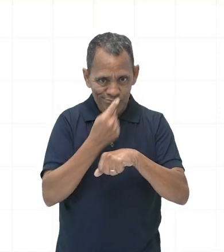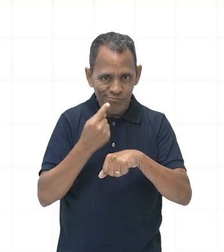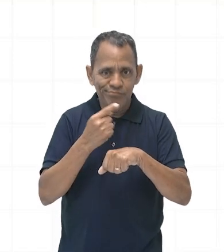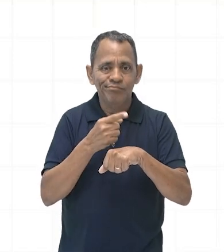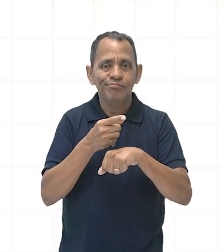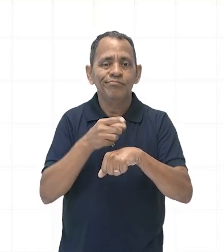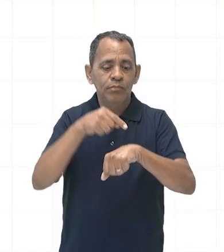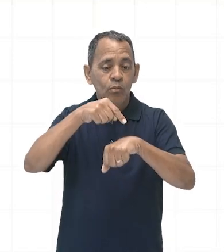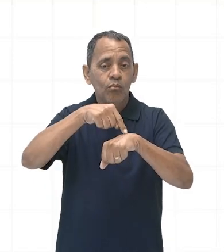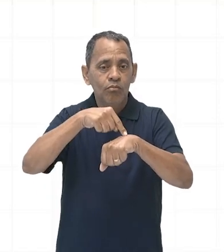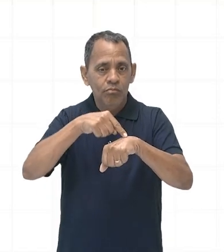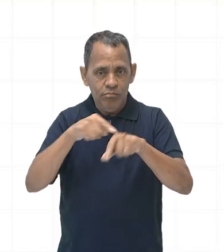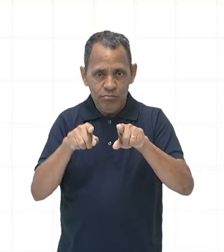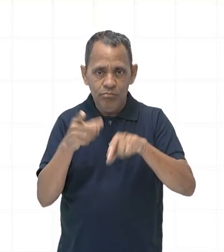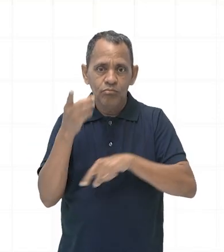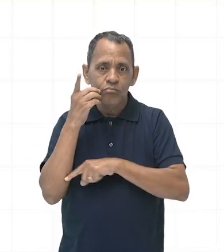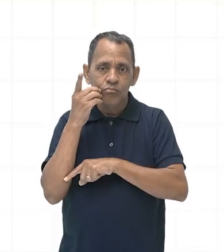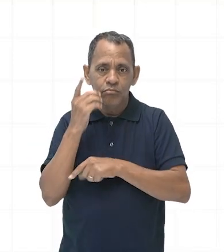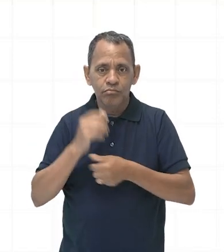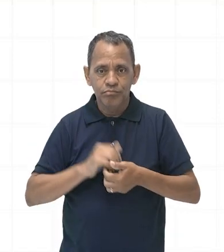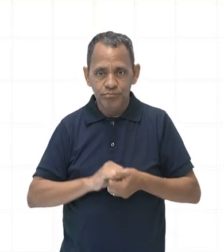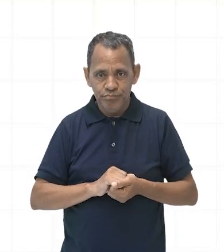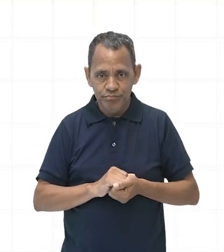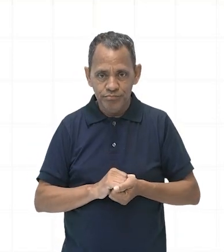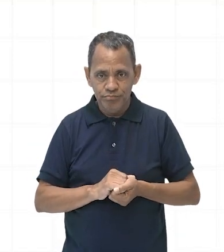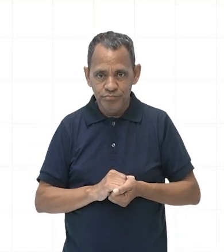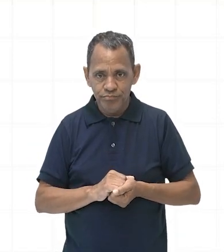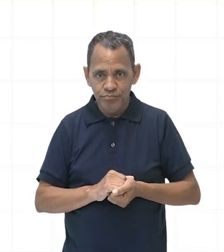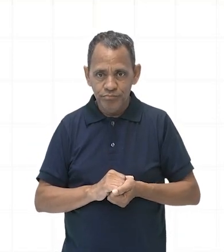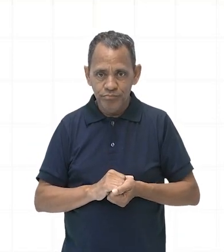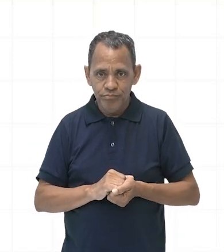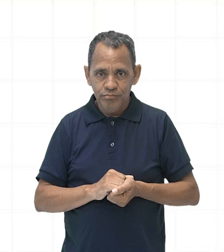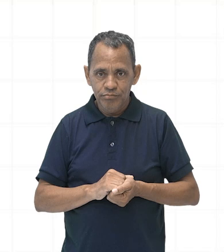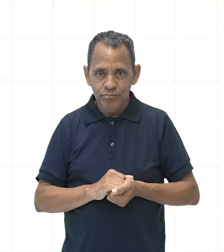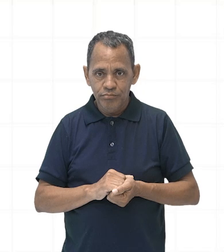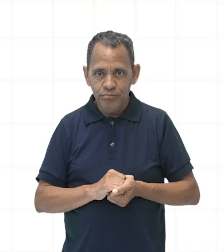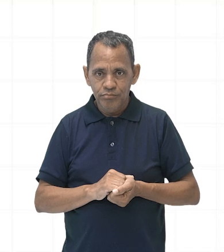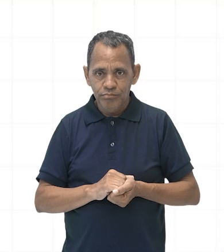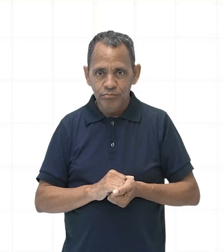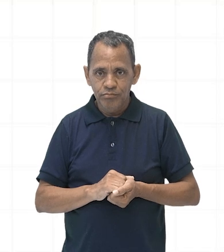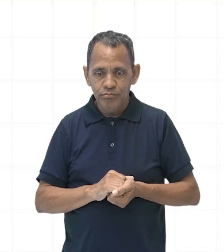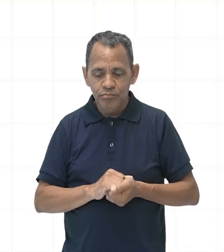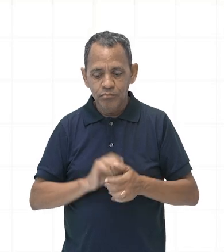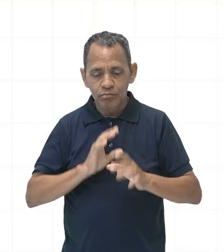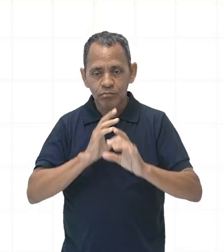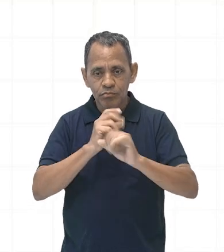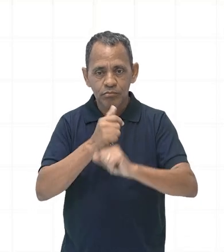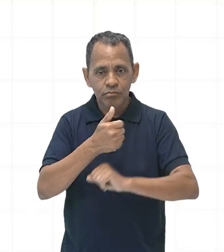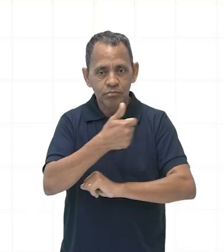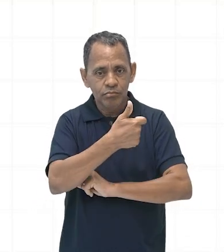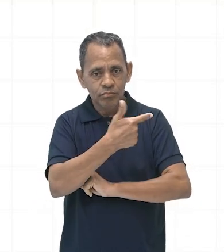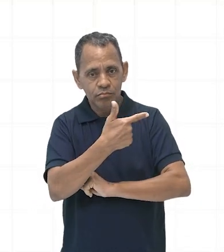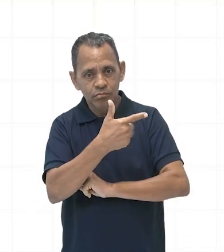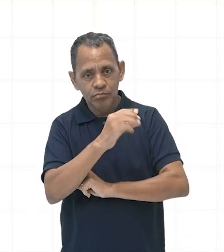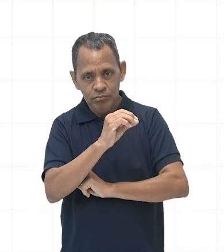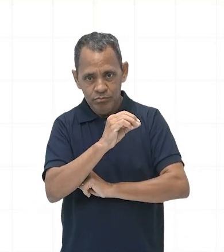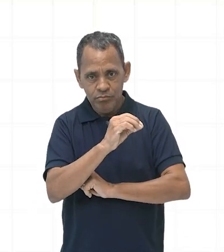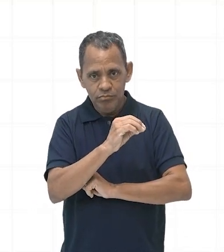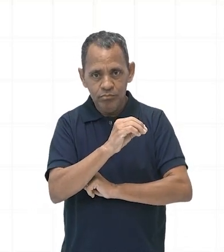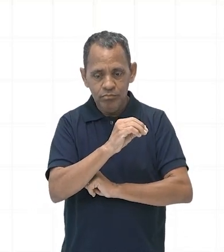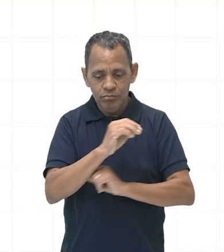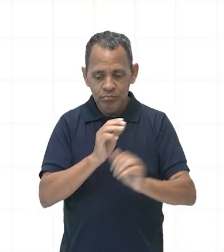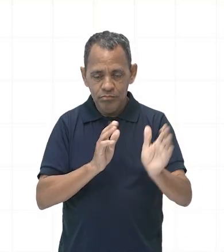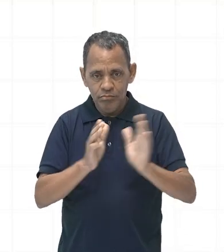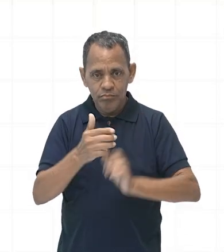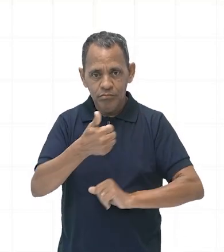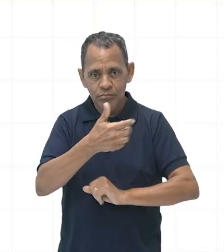alunos, era 12 por dia, como foram 10, 12 vezes 10, 120 quilos, em 10 dias, trabalhando